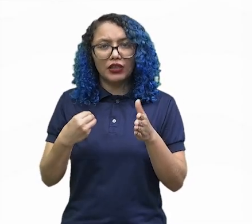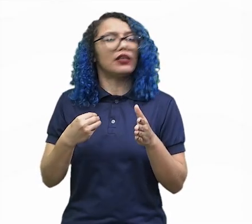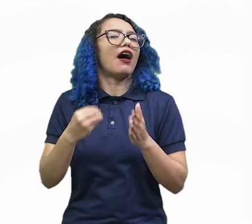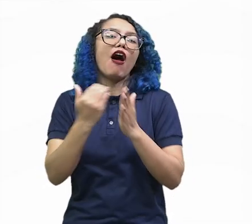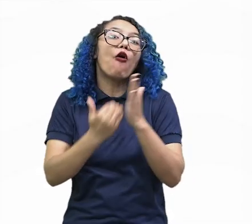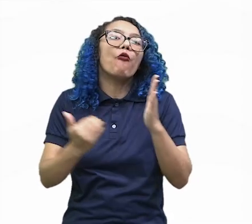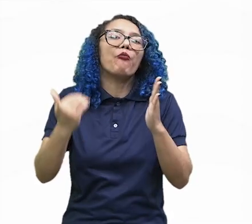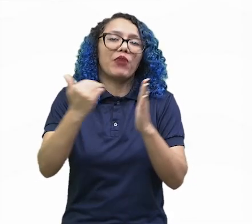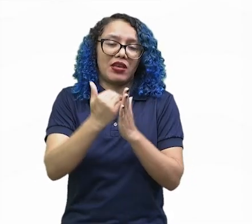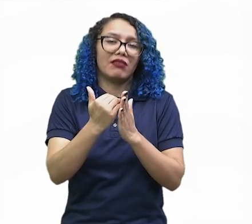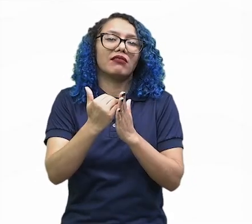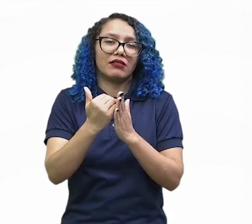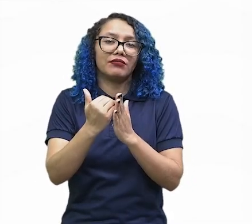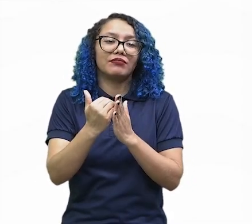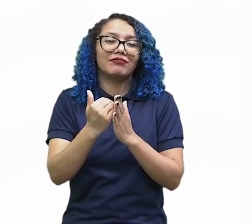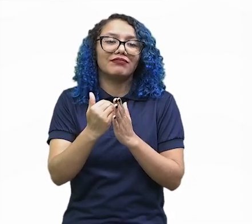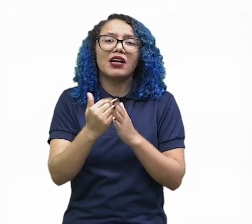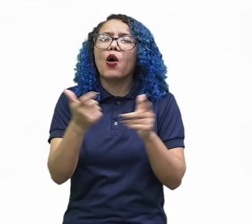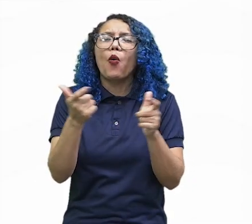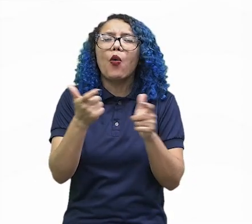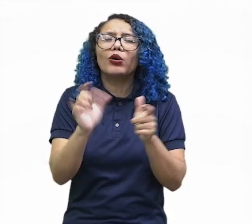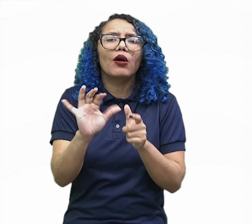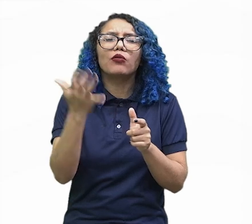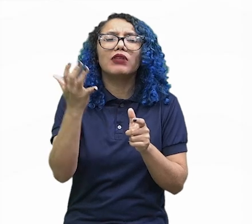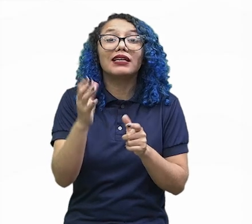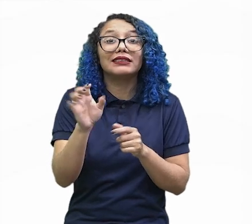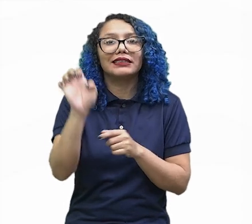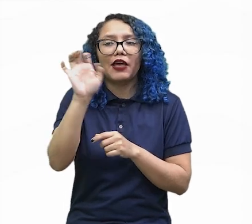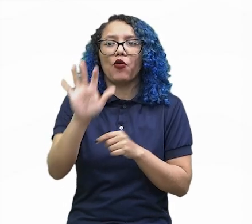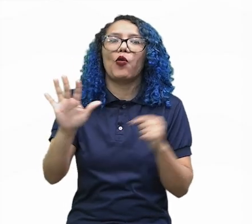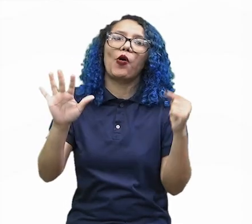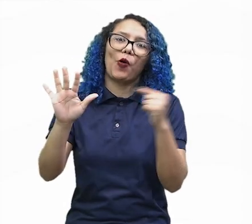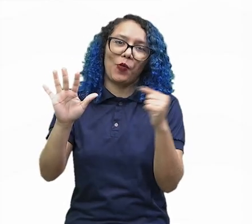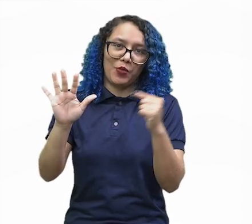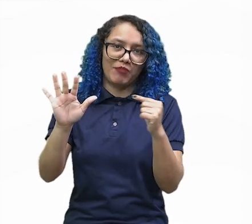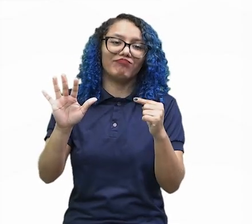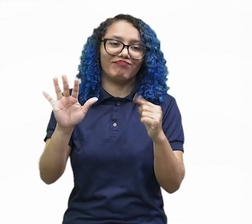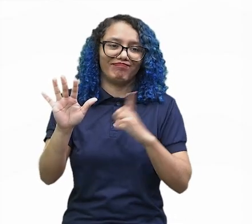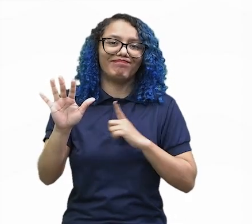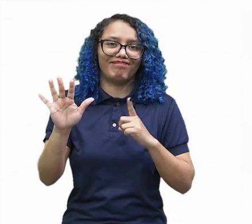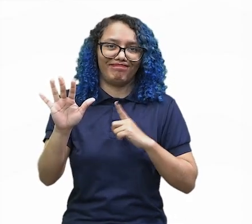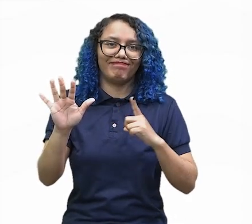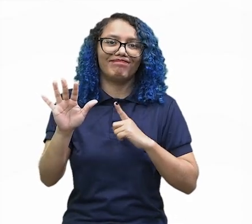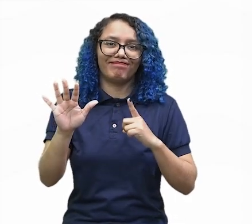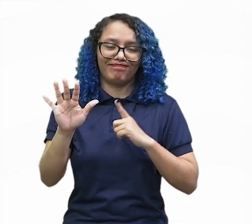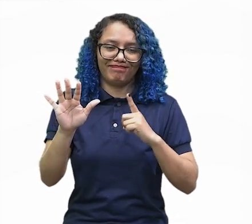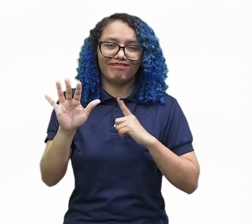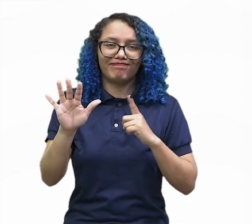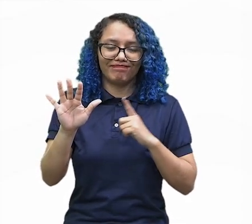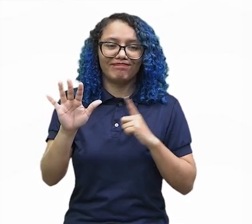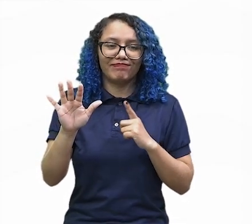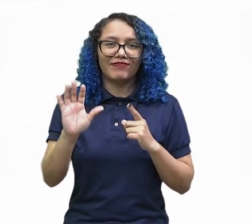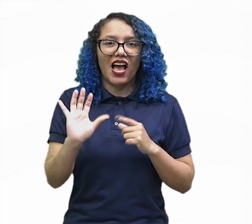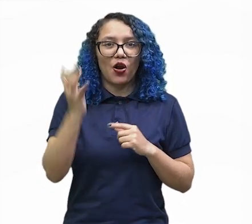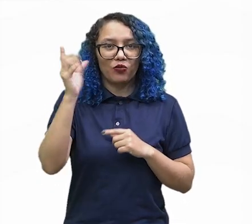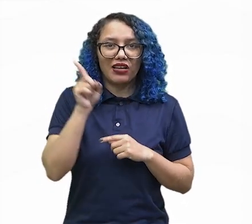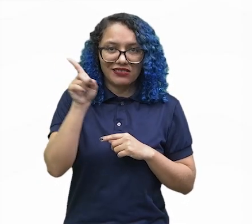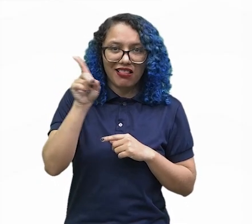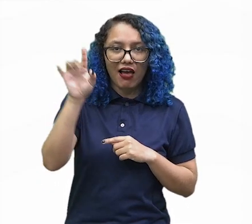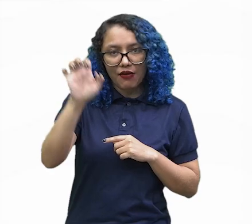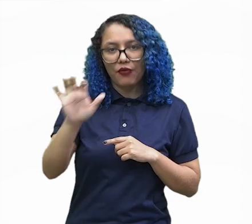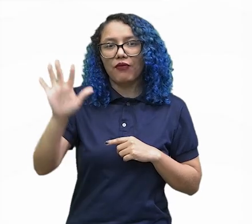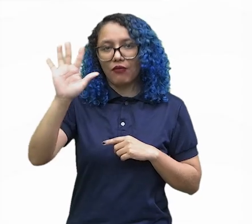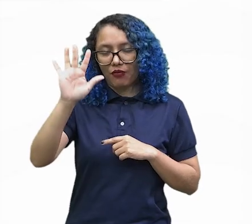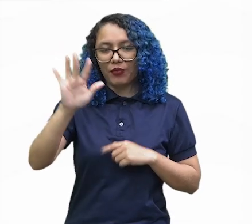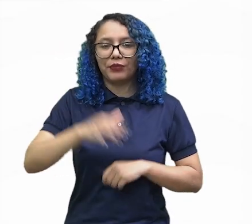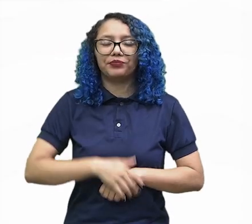no continente europeu, né? Esse envelhecimento populacional tem marcado bastante o continente